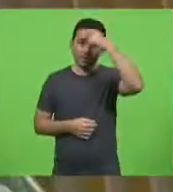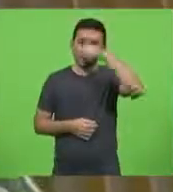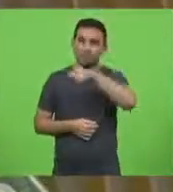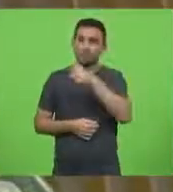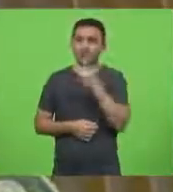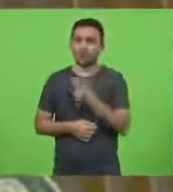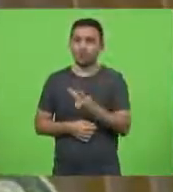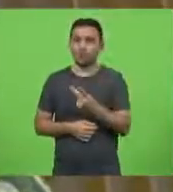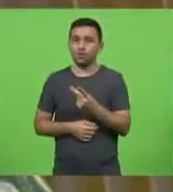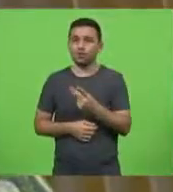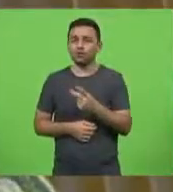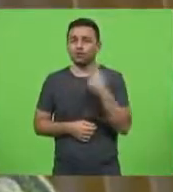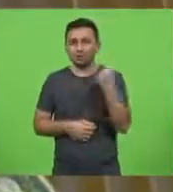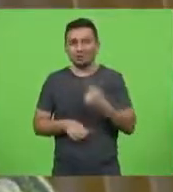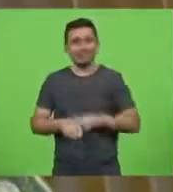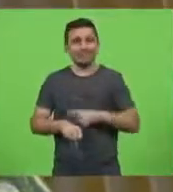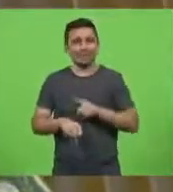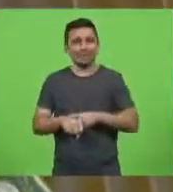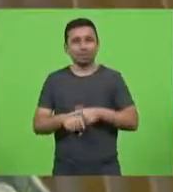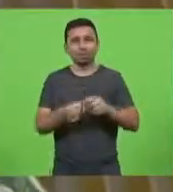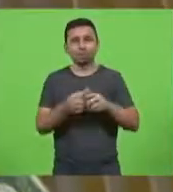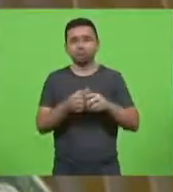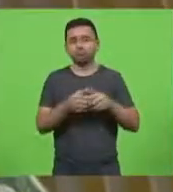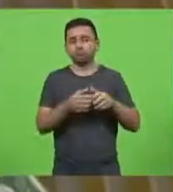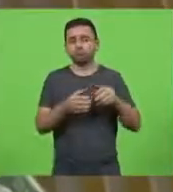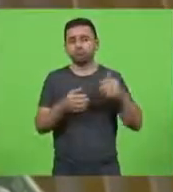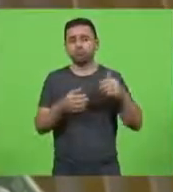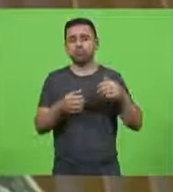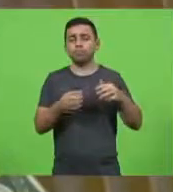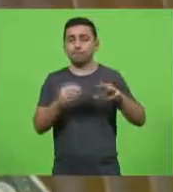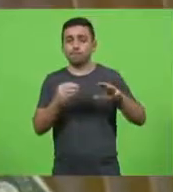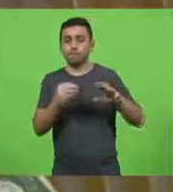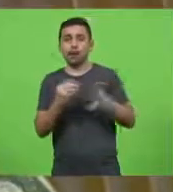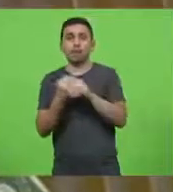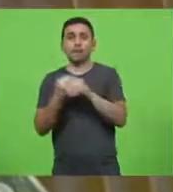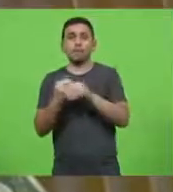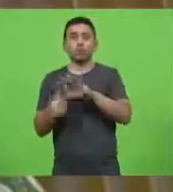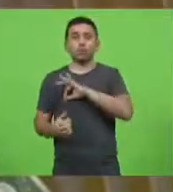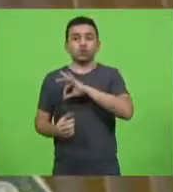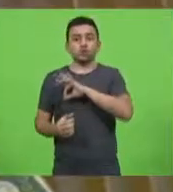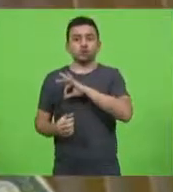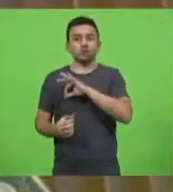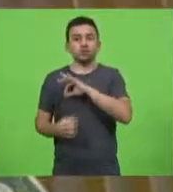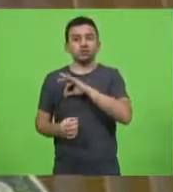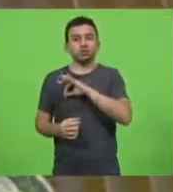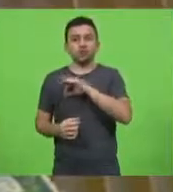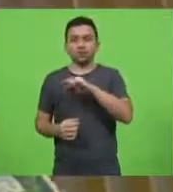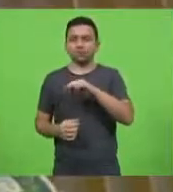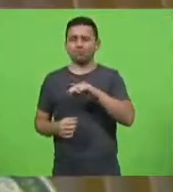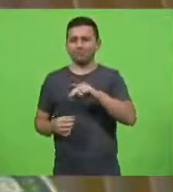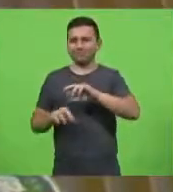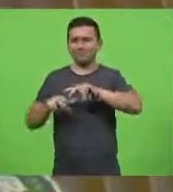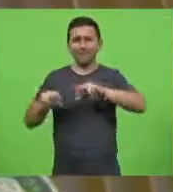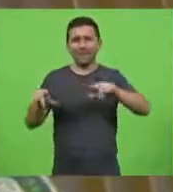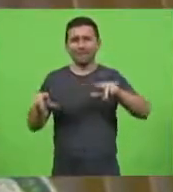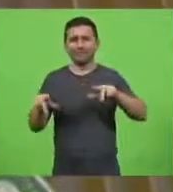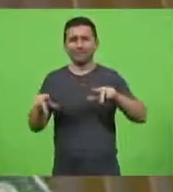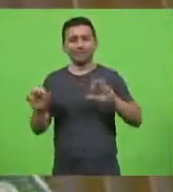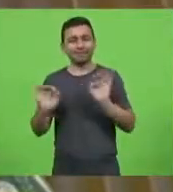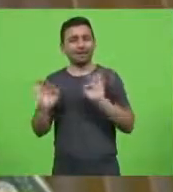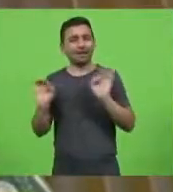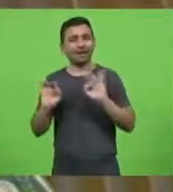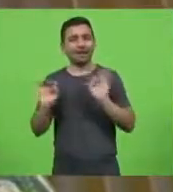nós ficamos um bom tempo sem incluir policiais militares, bombeiros militares, policiais civis e técnicos do